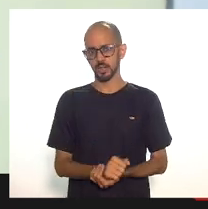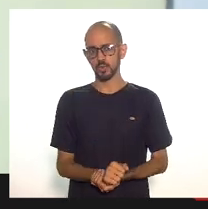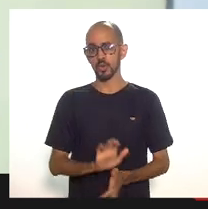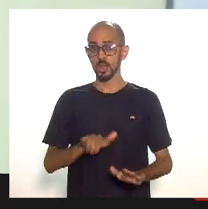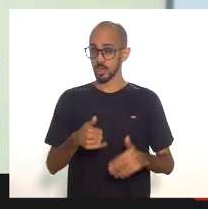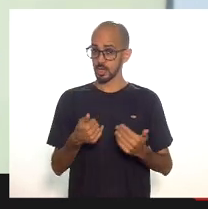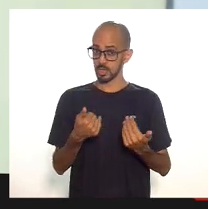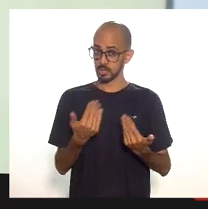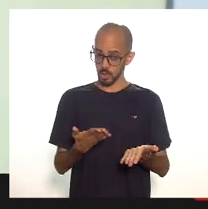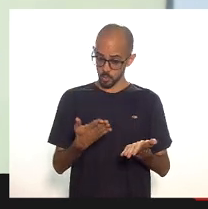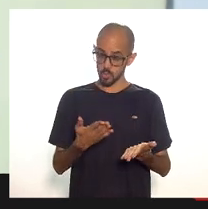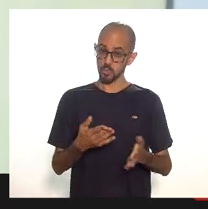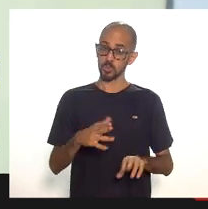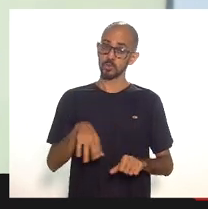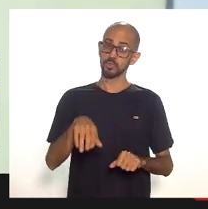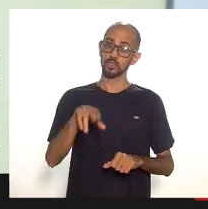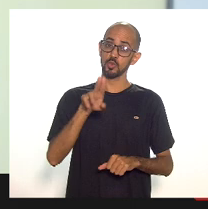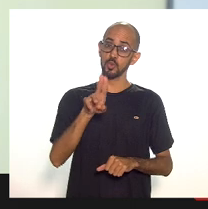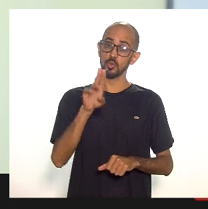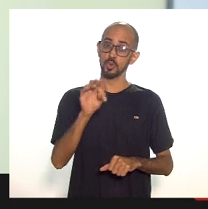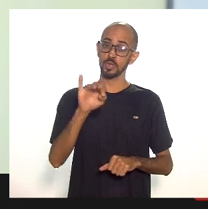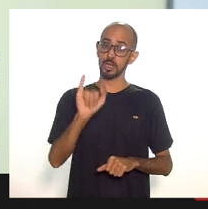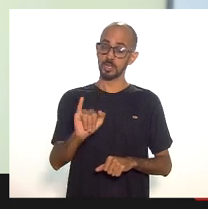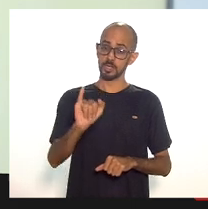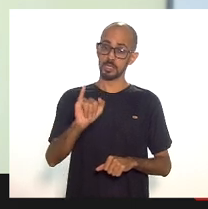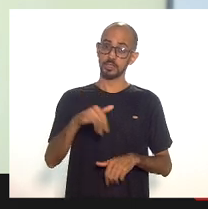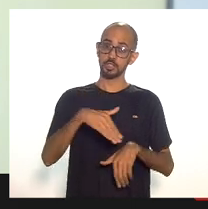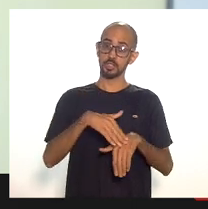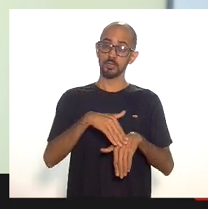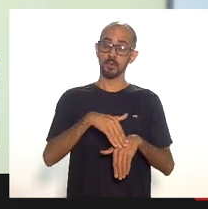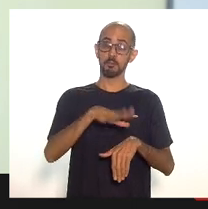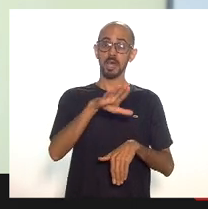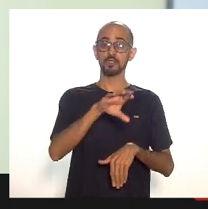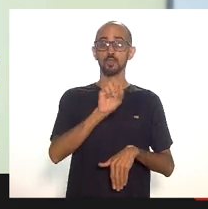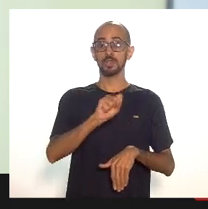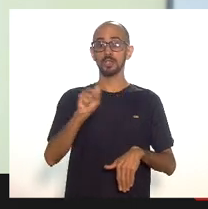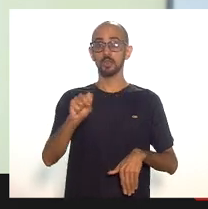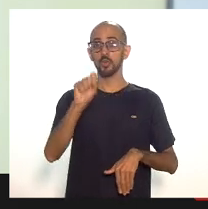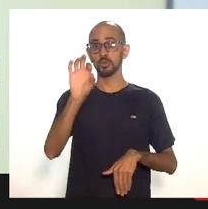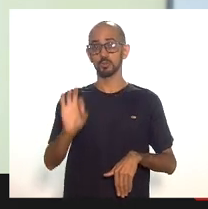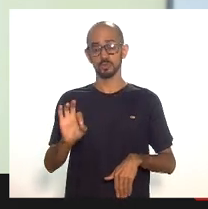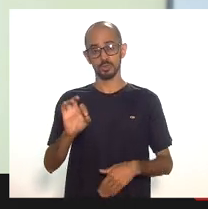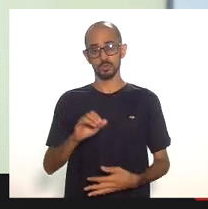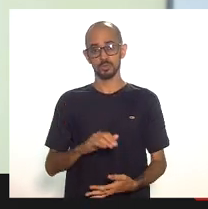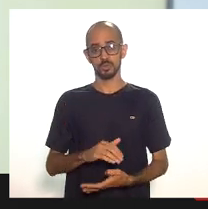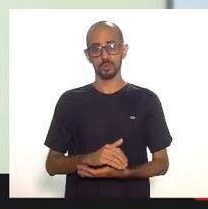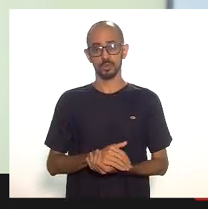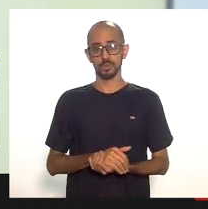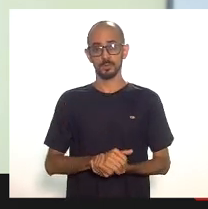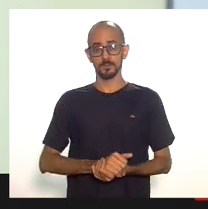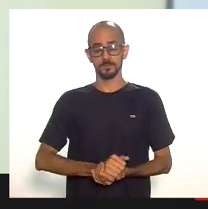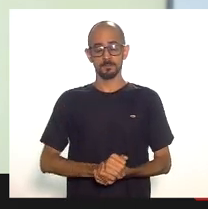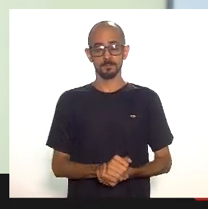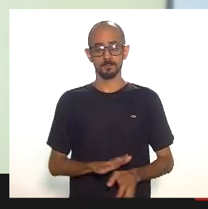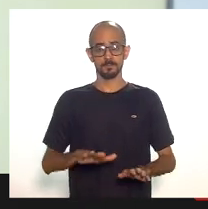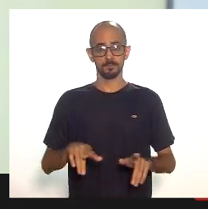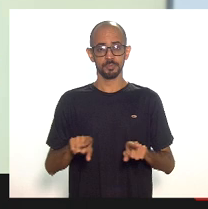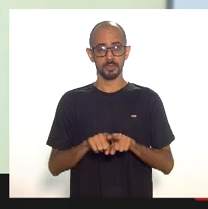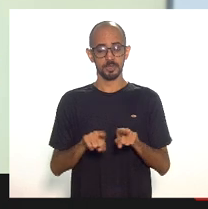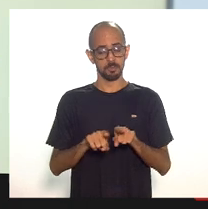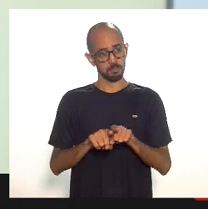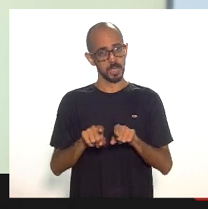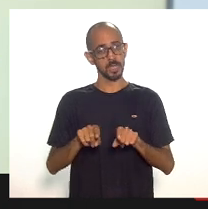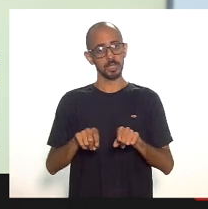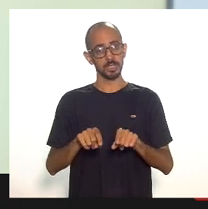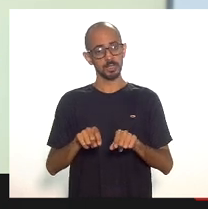de leitos UTI, nós aumentamos em 88%. E também em relação a fevereiro deste